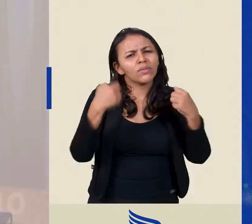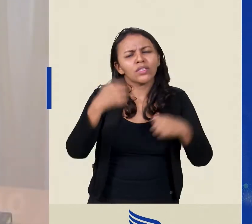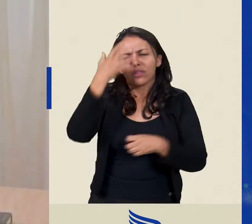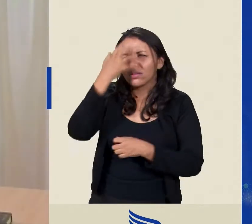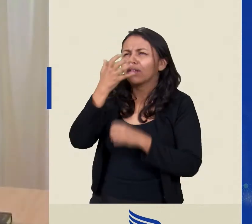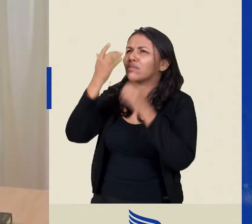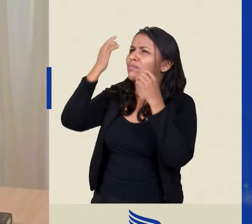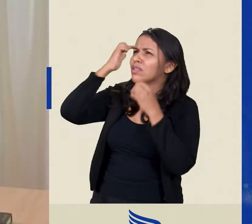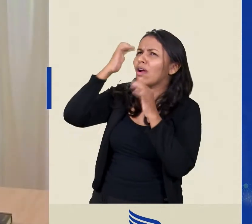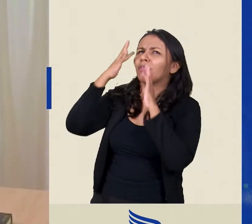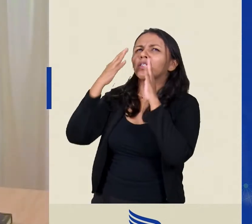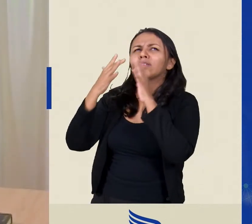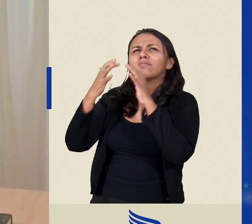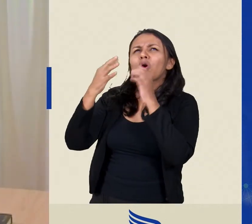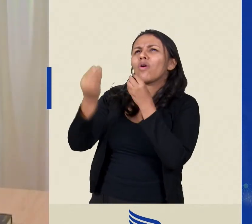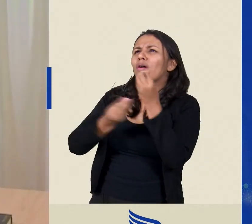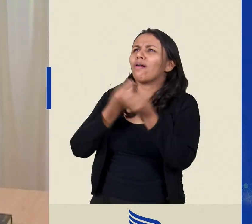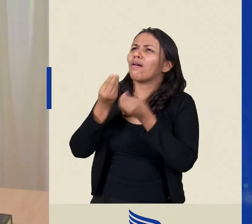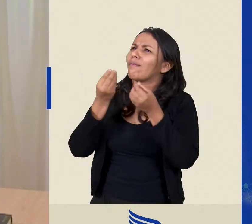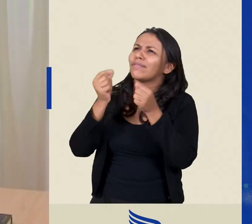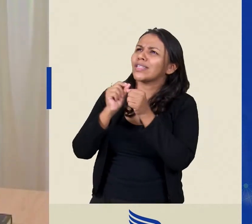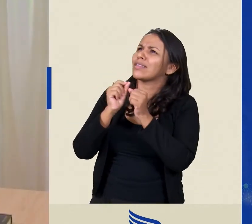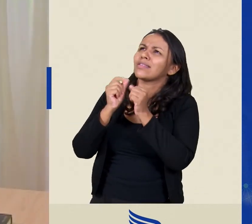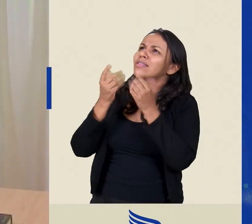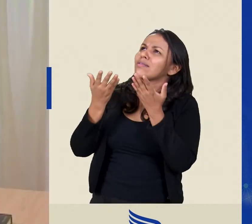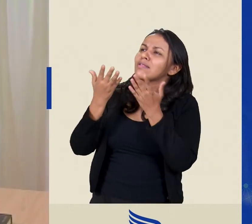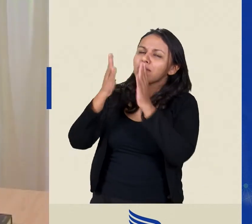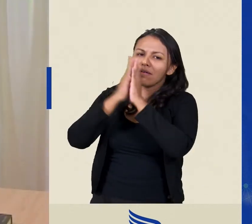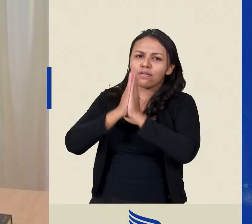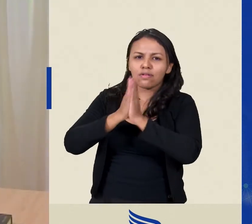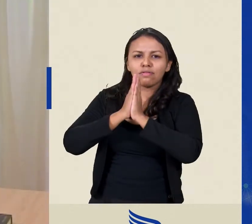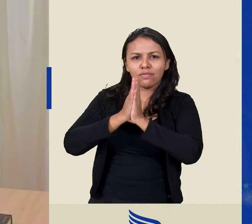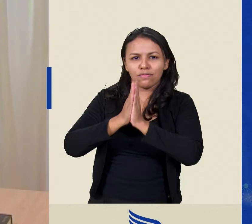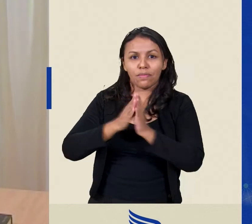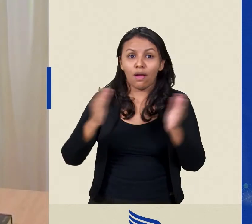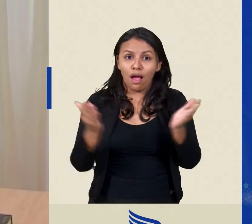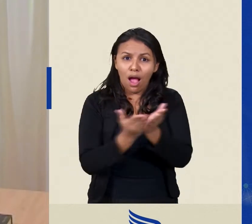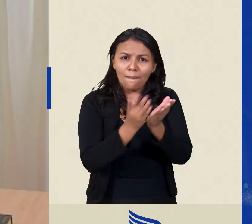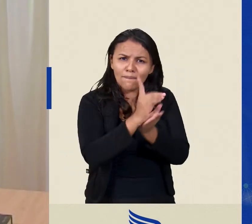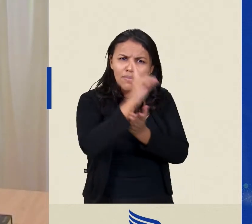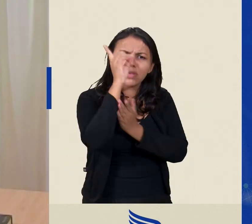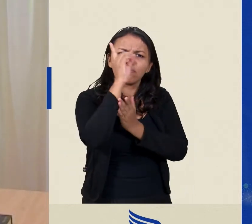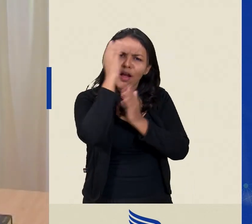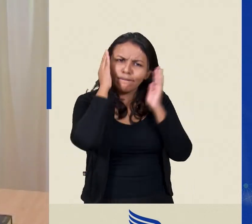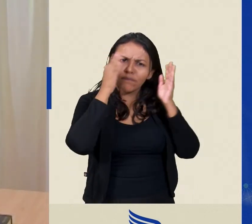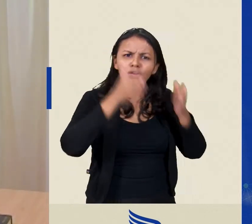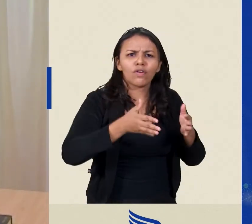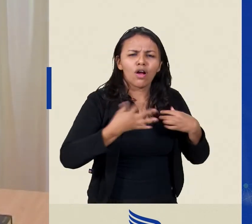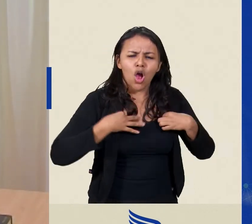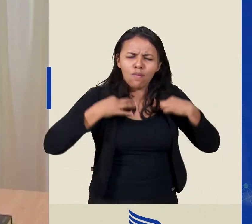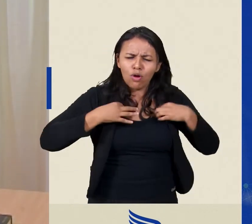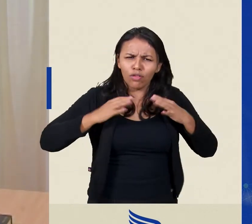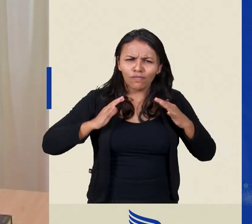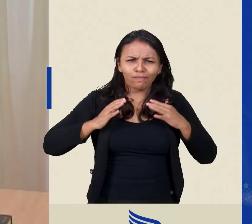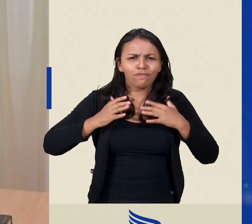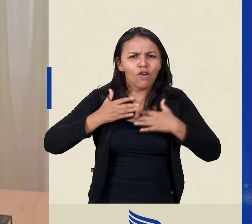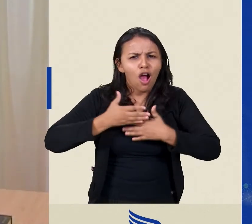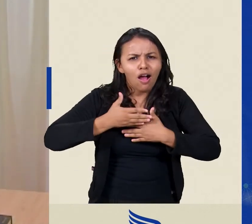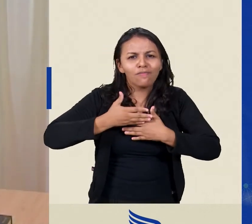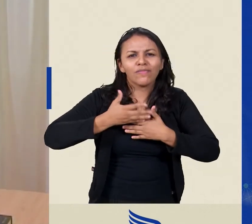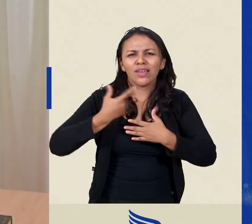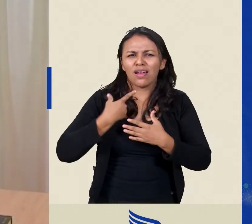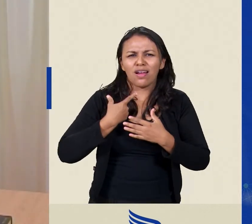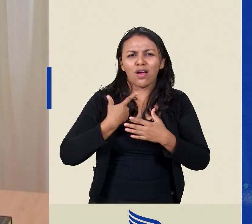oração. A Bíblia põe ênfase na modéstia e no respeito próprio, proibindo